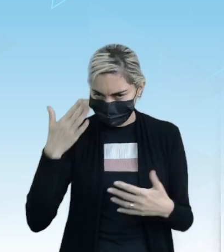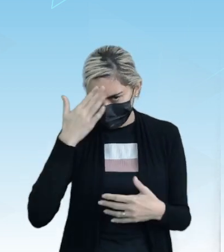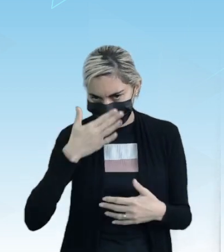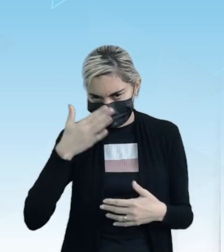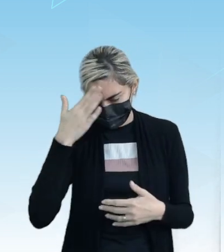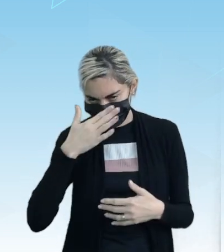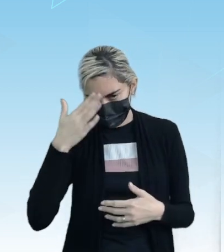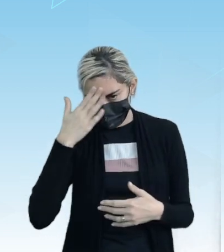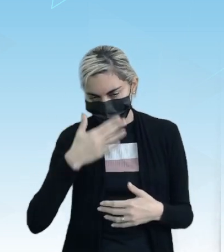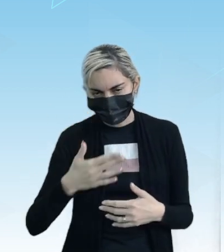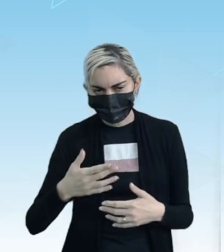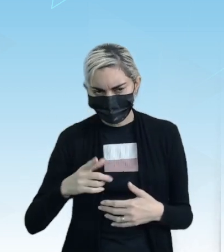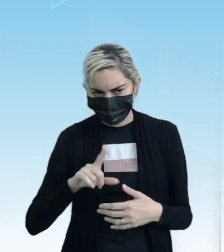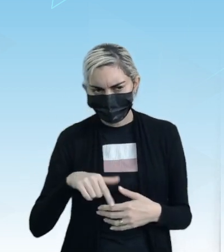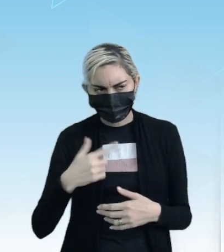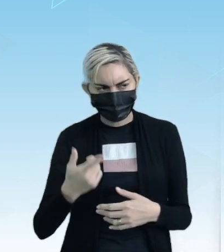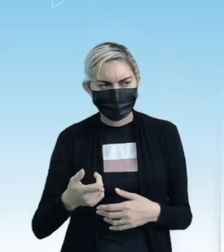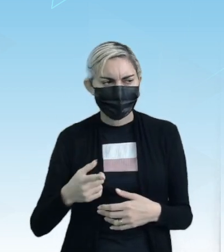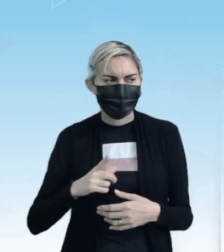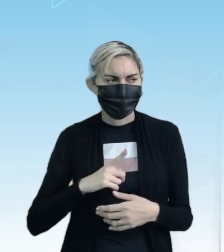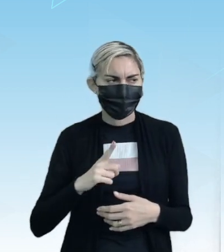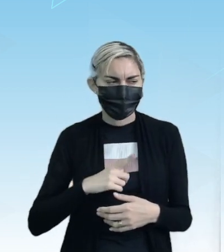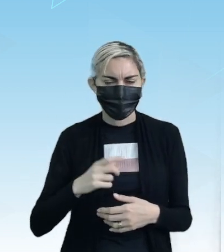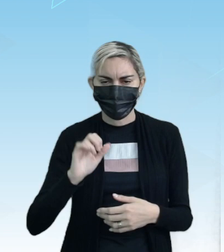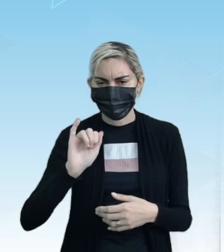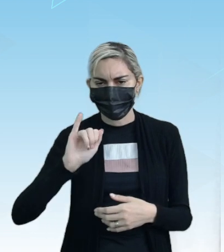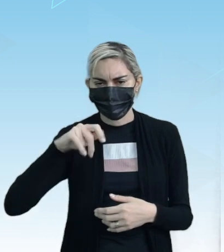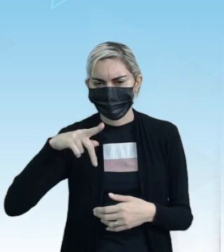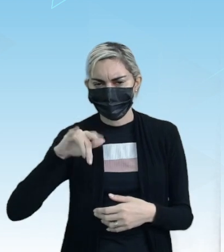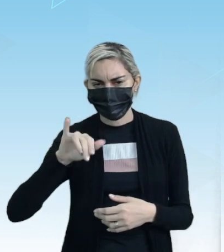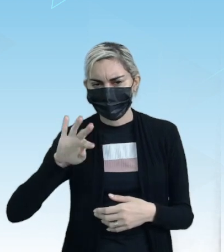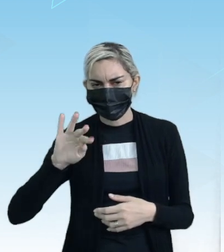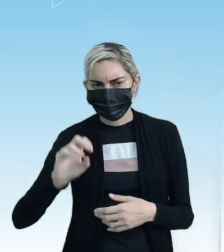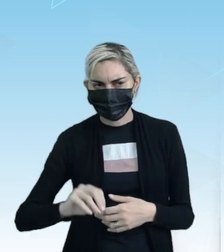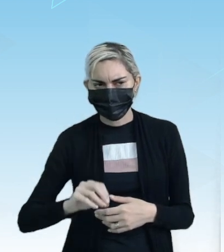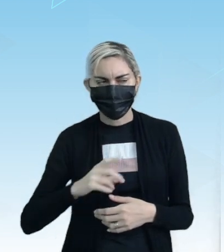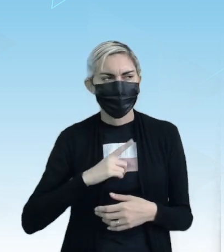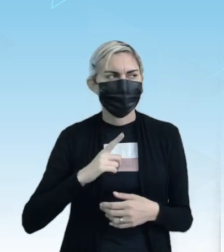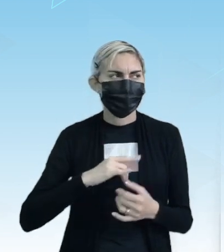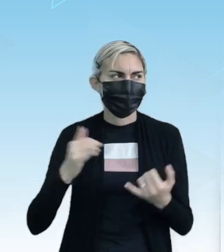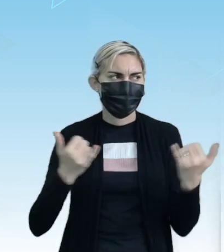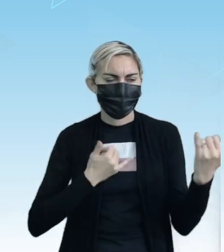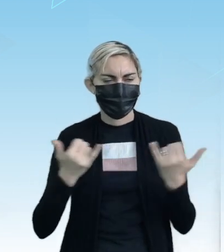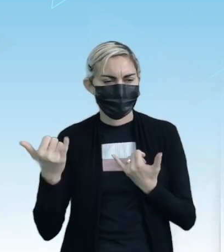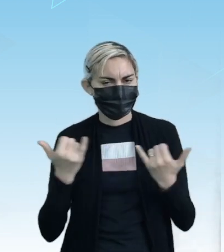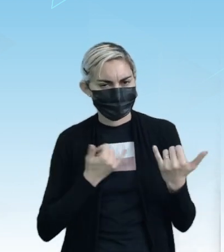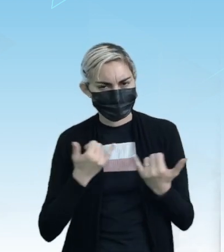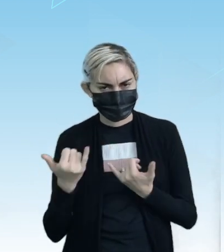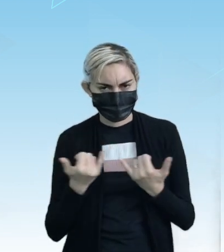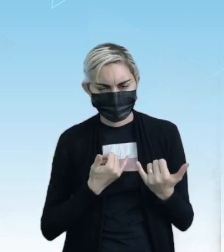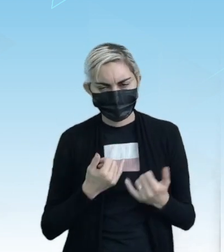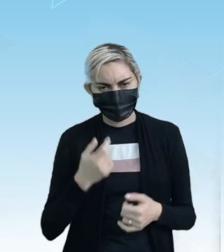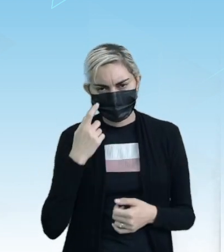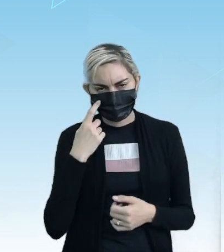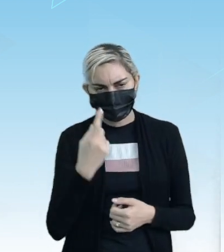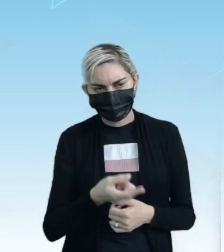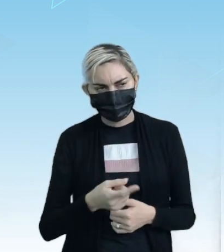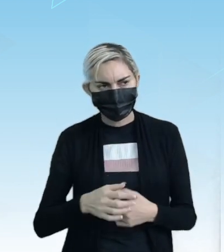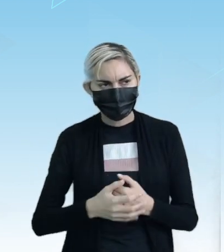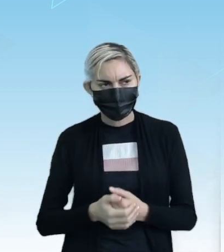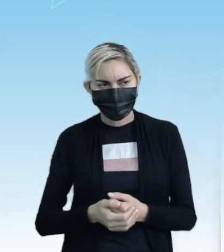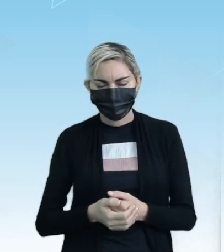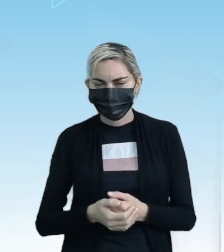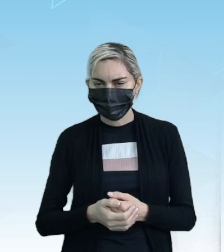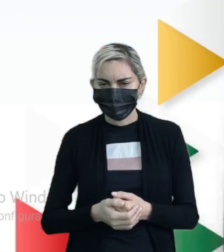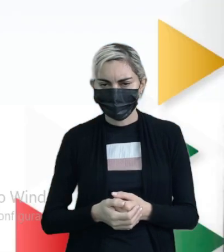entendendo justamente esta questão do implícito, do explícito, das informações? Olhem só